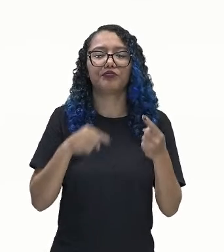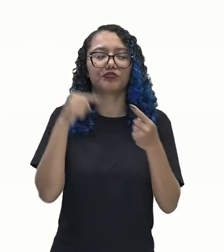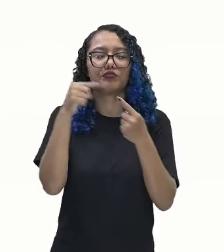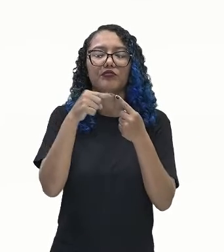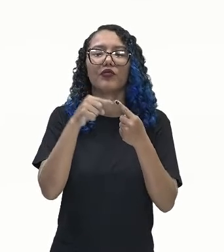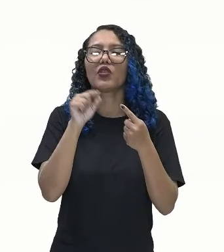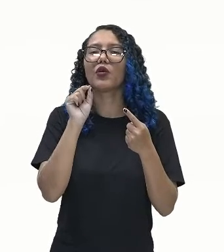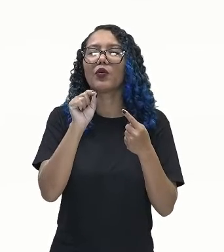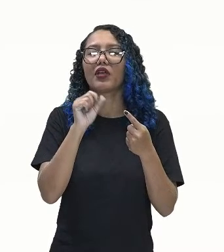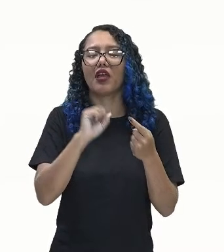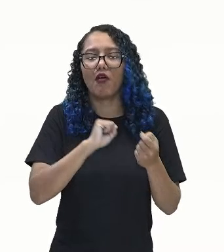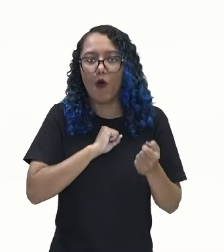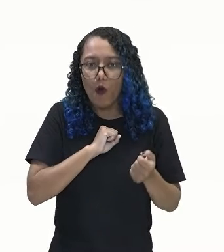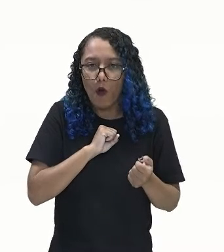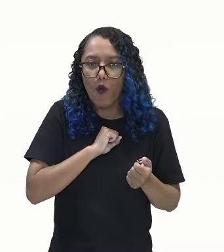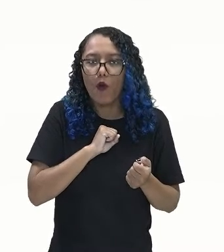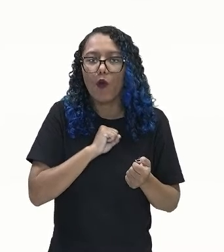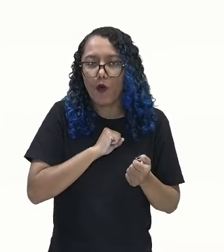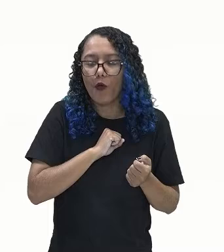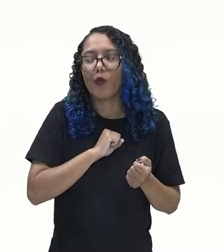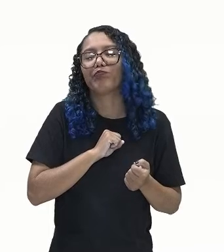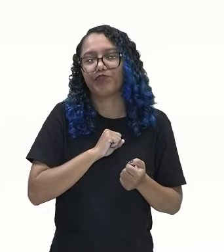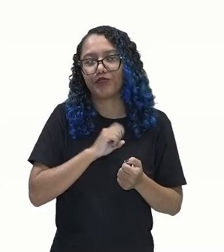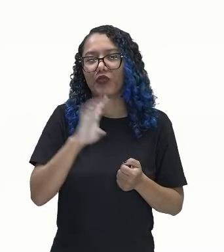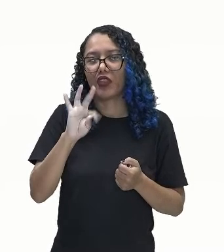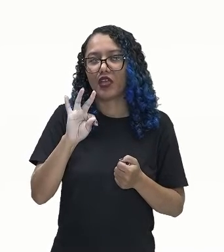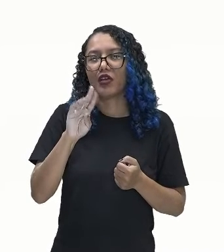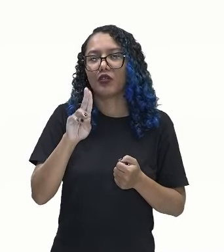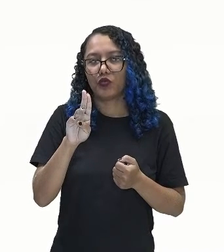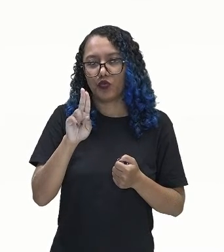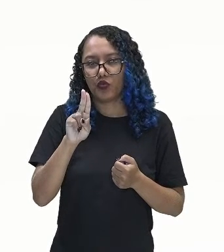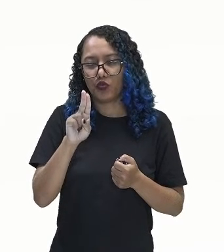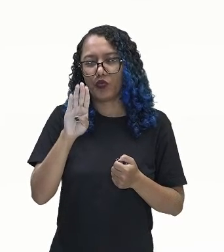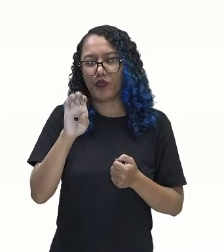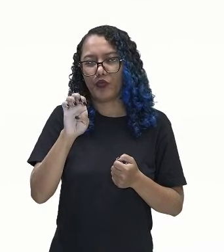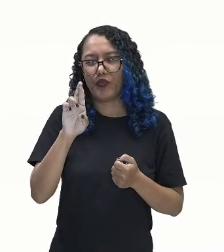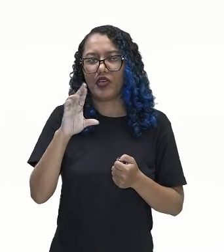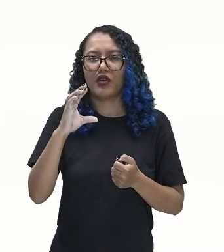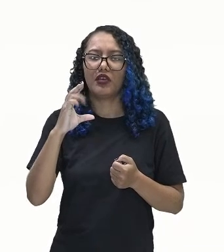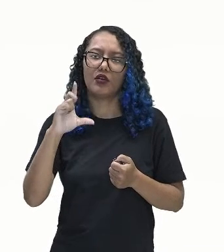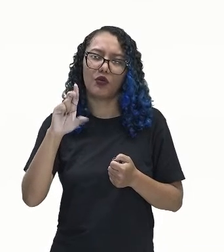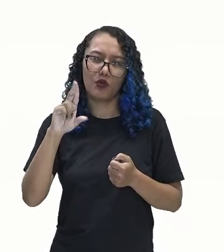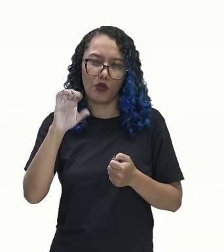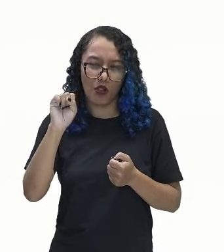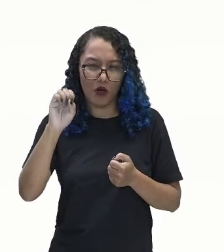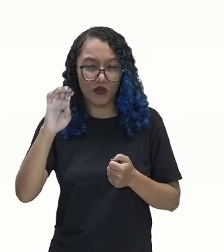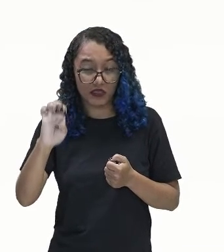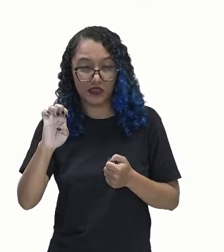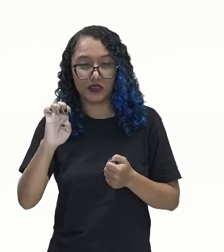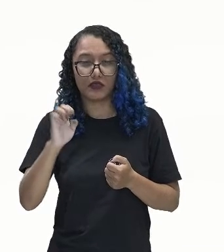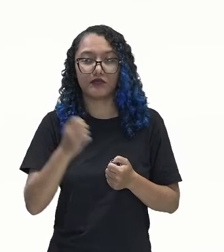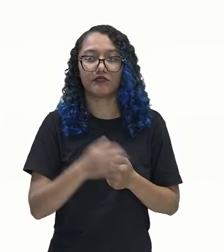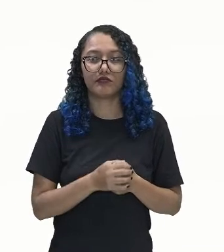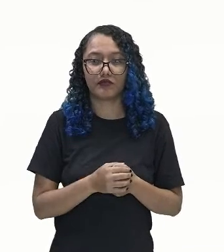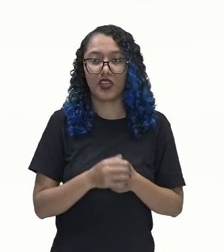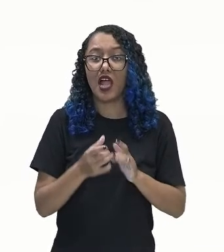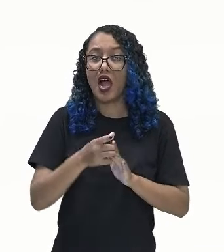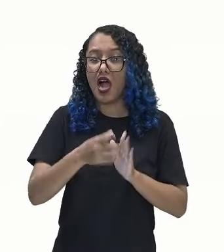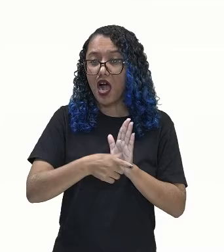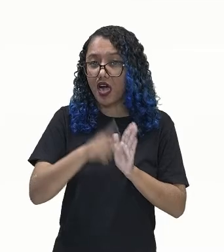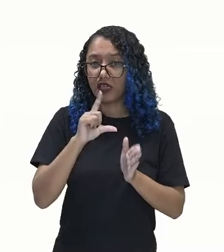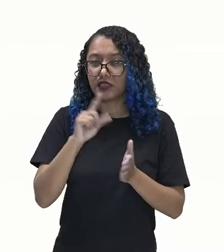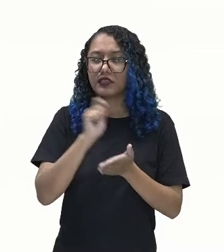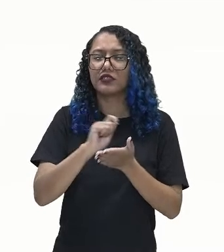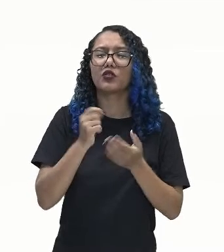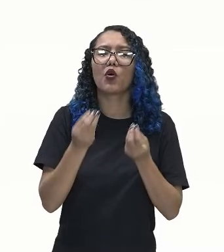de tuberculose, tá? Tísica. E presta atenção que antigamente, ó, era com I. Hoje, se vocês